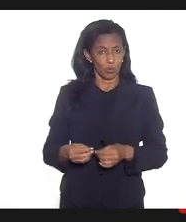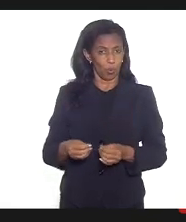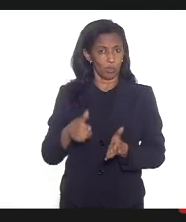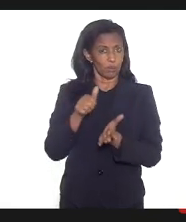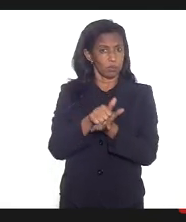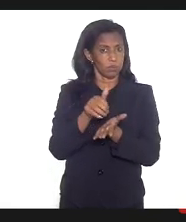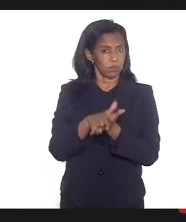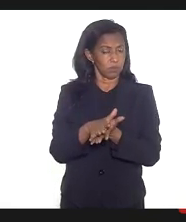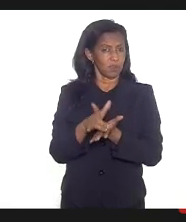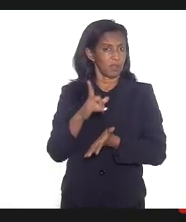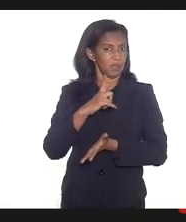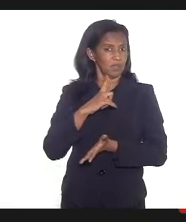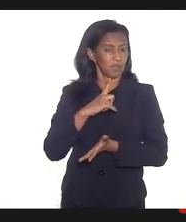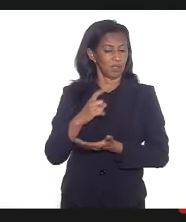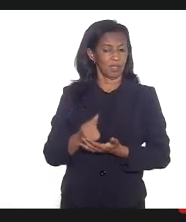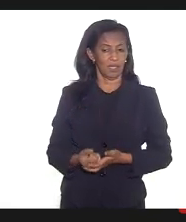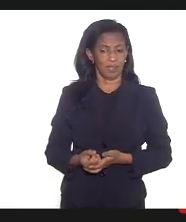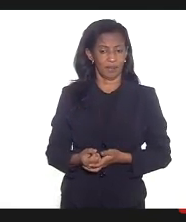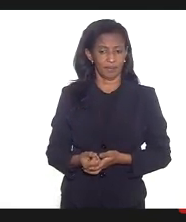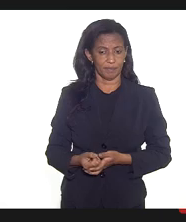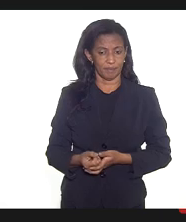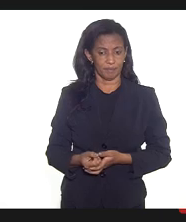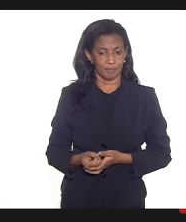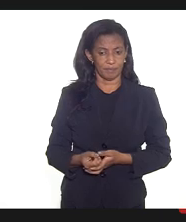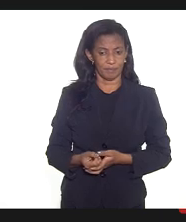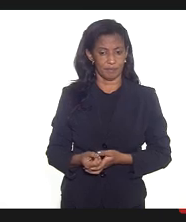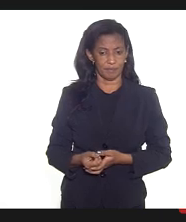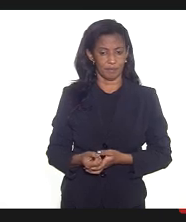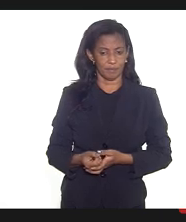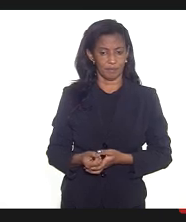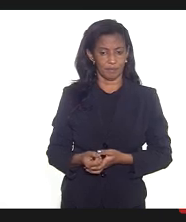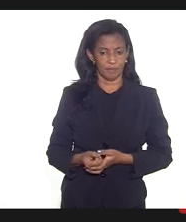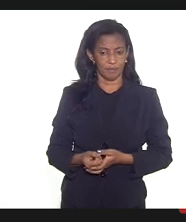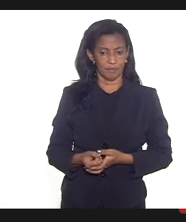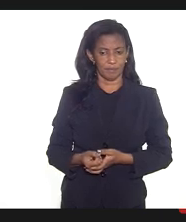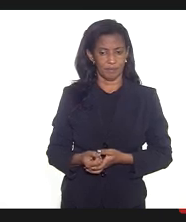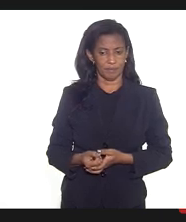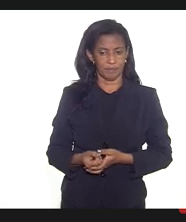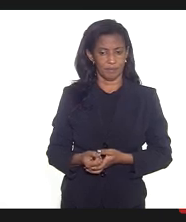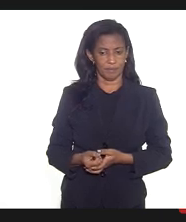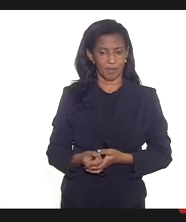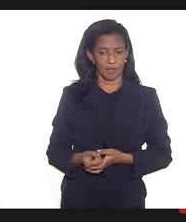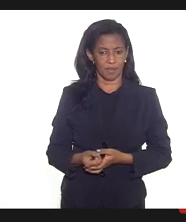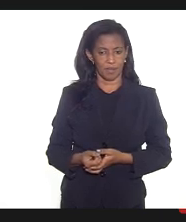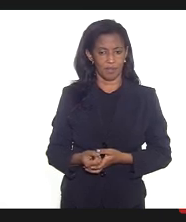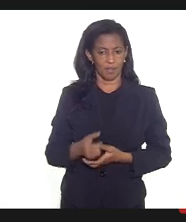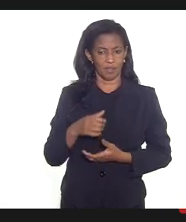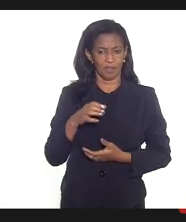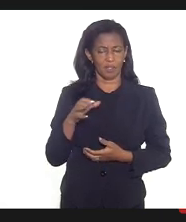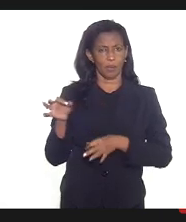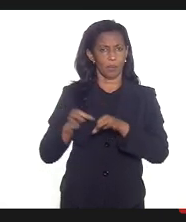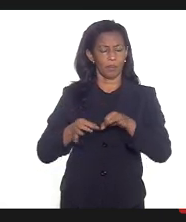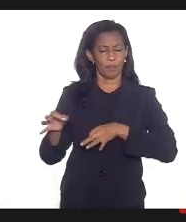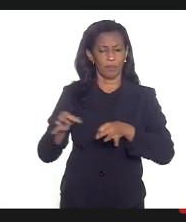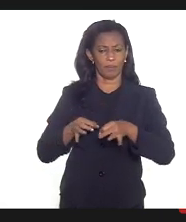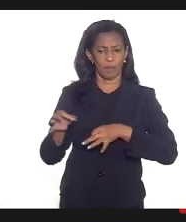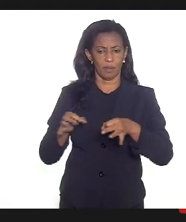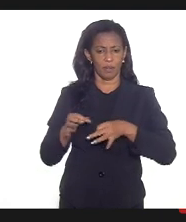efeitos eu um como essa a comissão conclamo